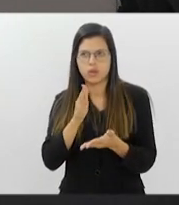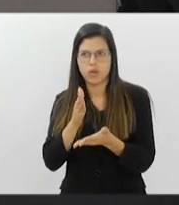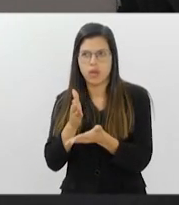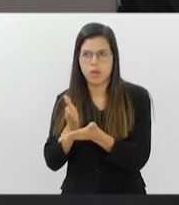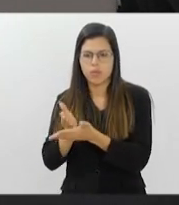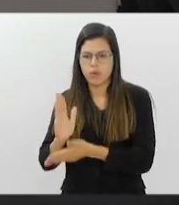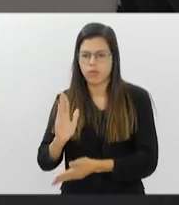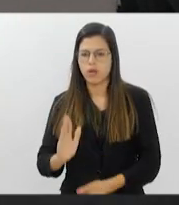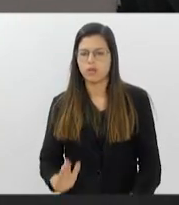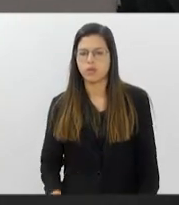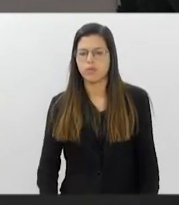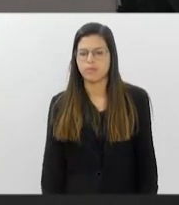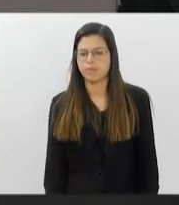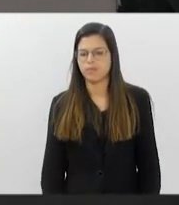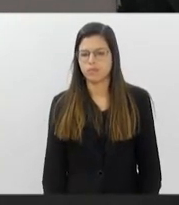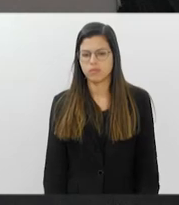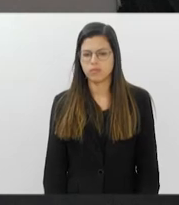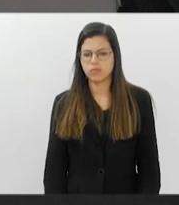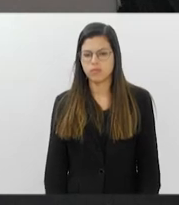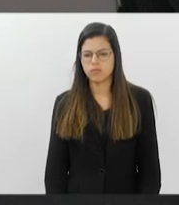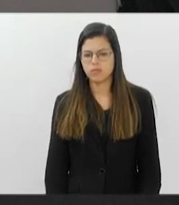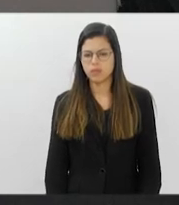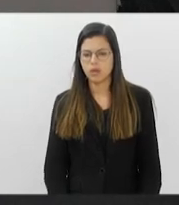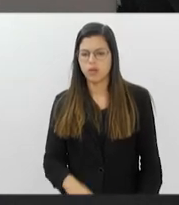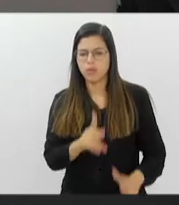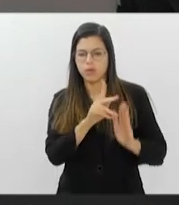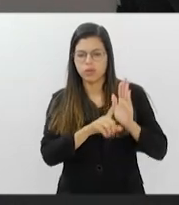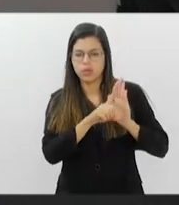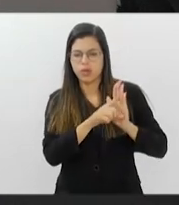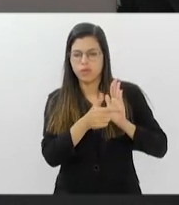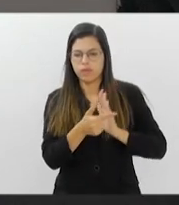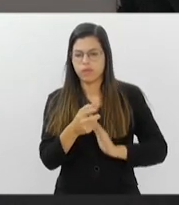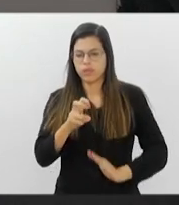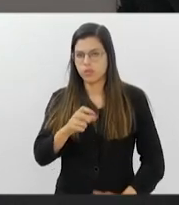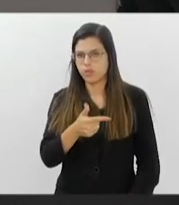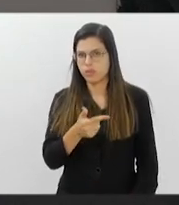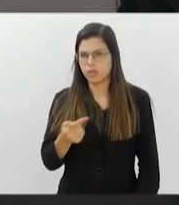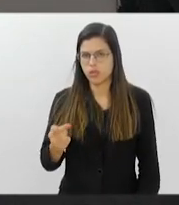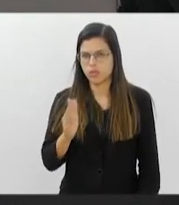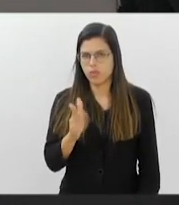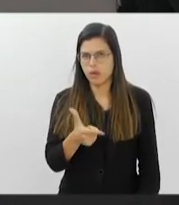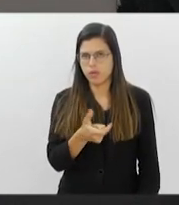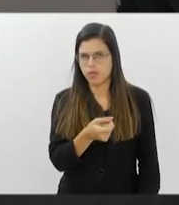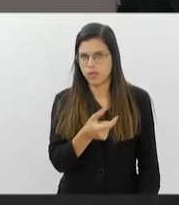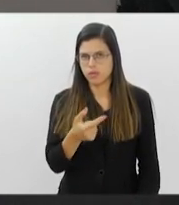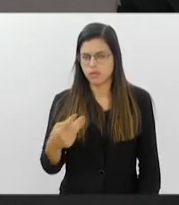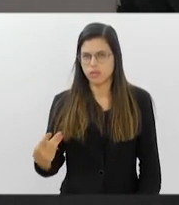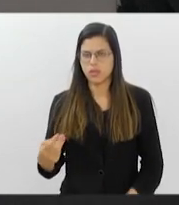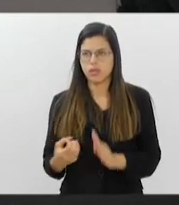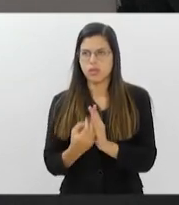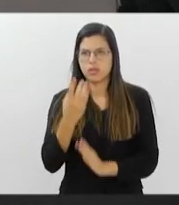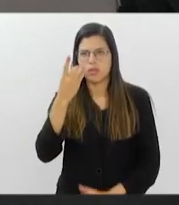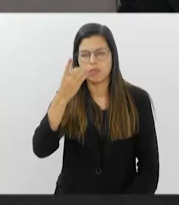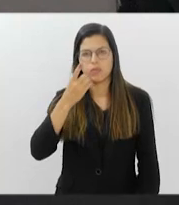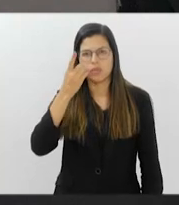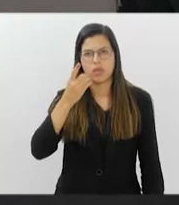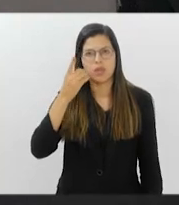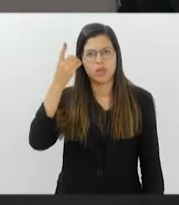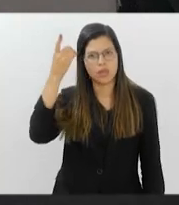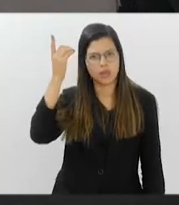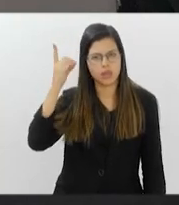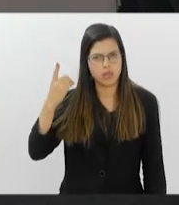estão. Aprovado. Projeto de Lei 2527 de 23, de autoria da deputada Dani